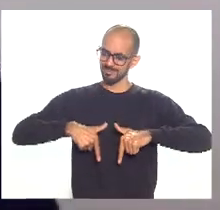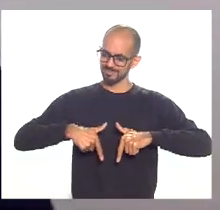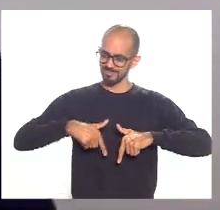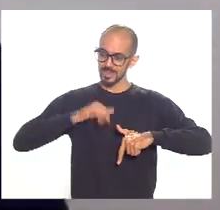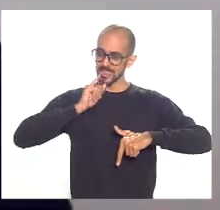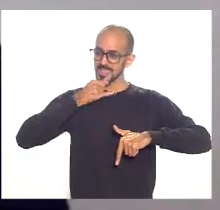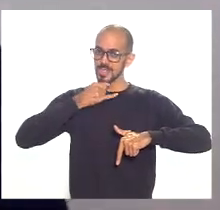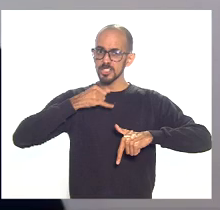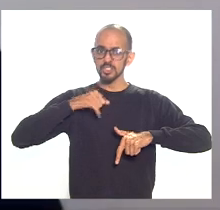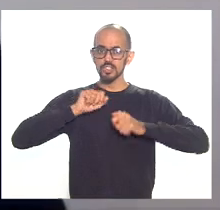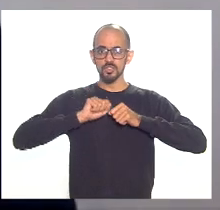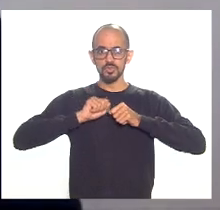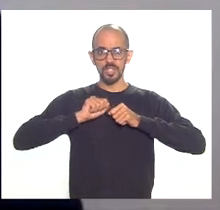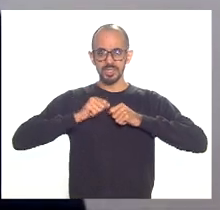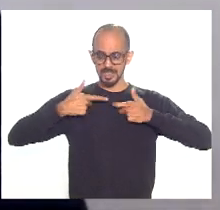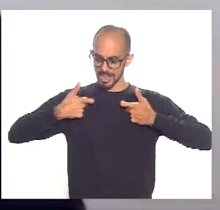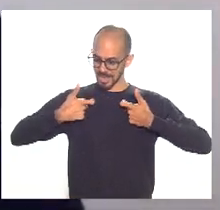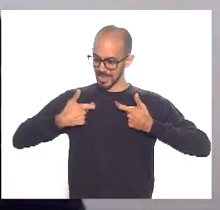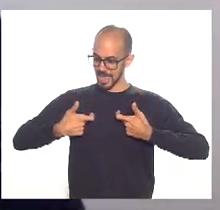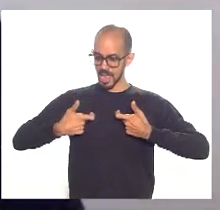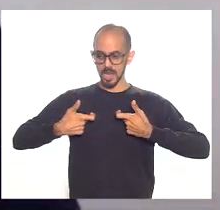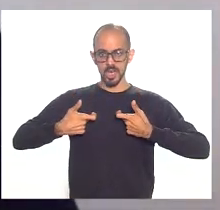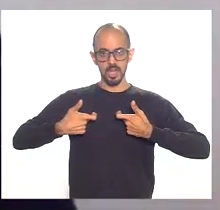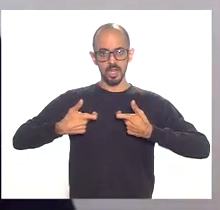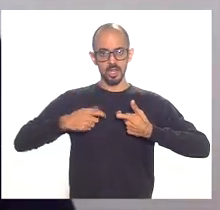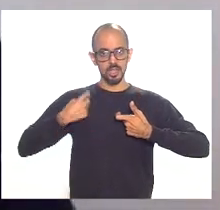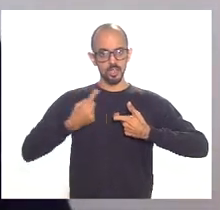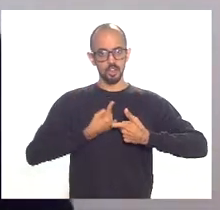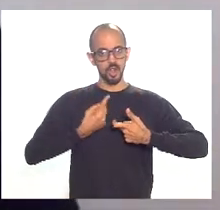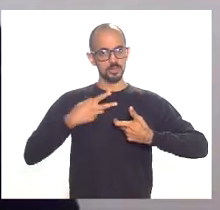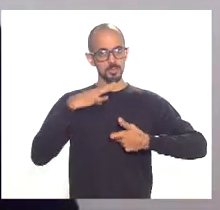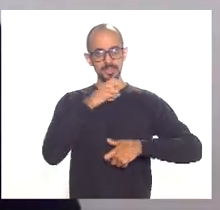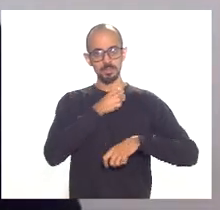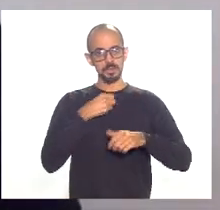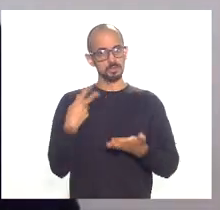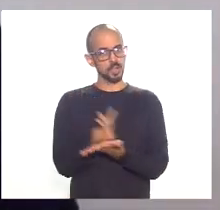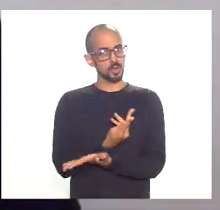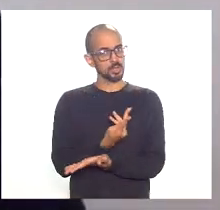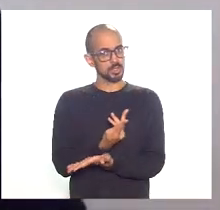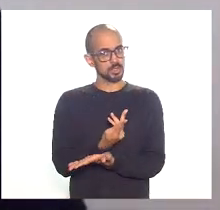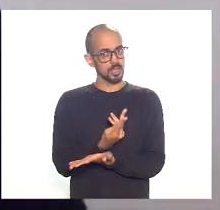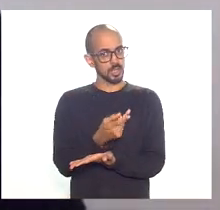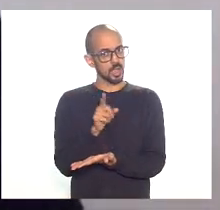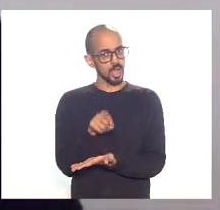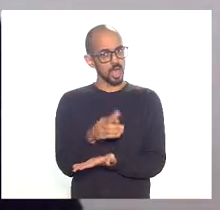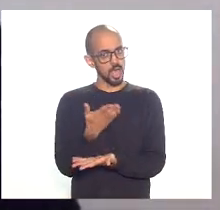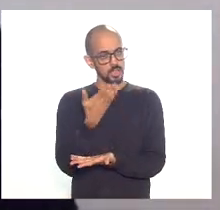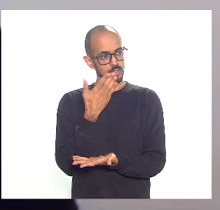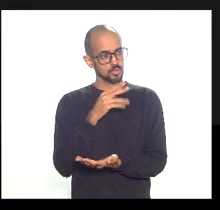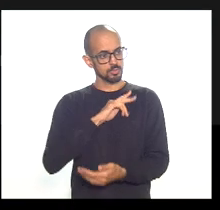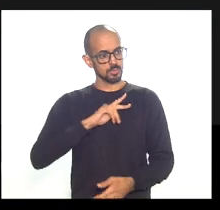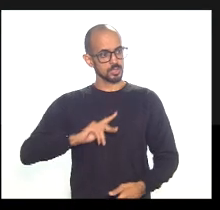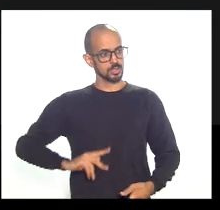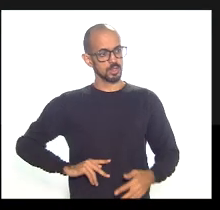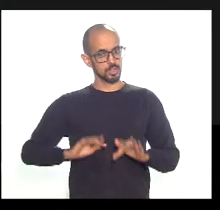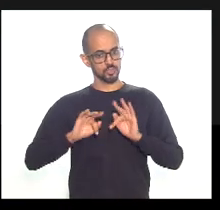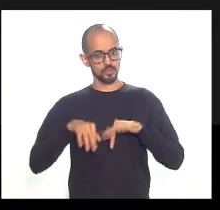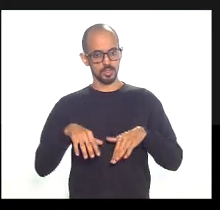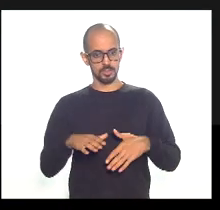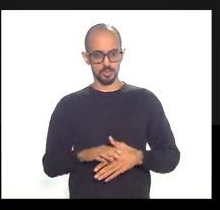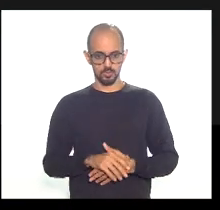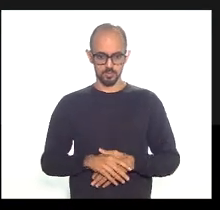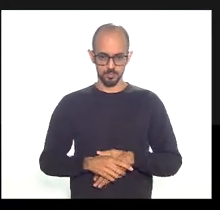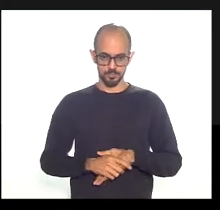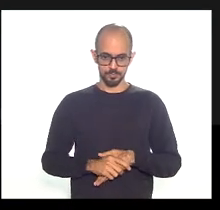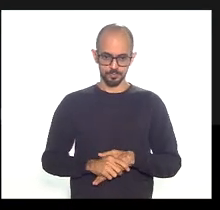e fazer essa guerra sangrenta que a gente vê acontecer na nossa sociedade. É isso, presidente. Muito obrigado. Concluí.